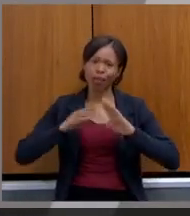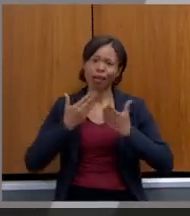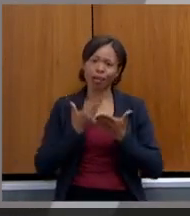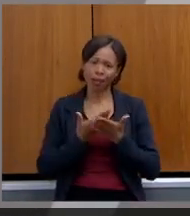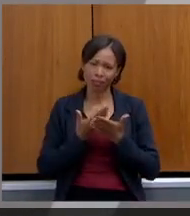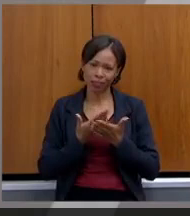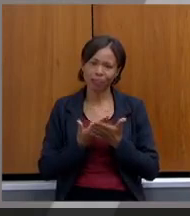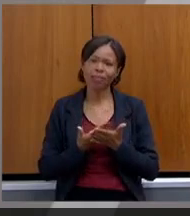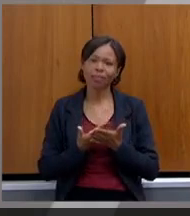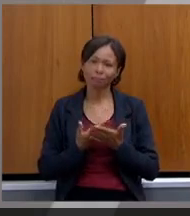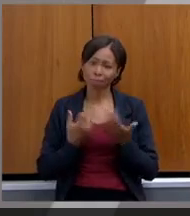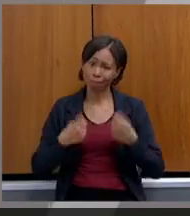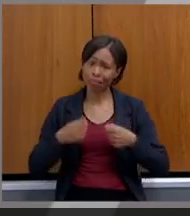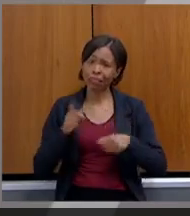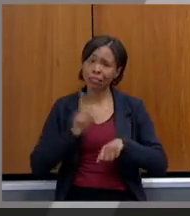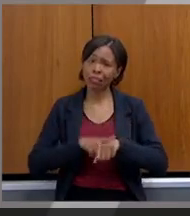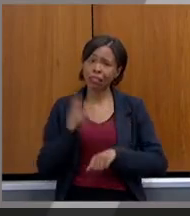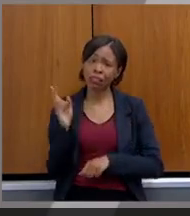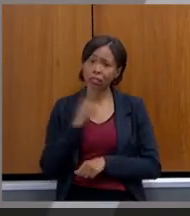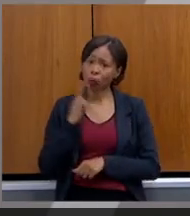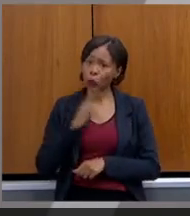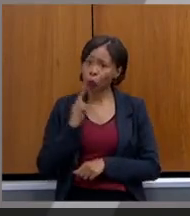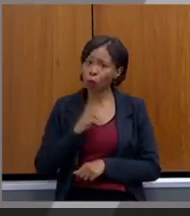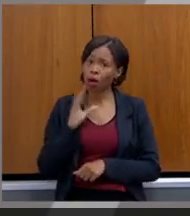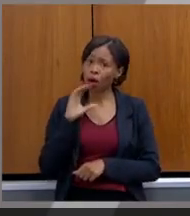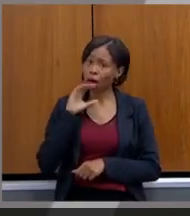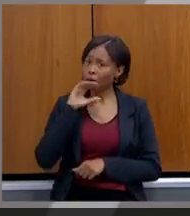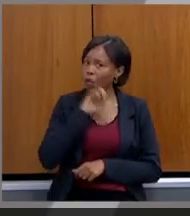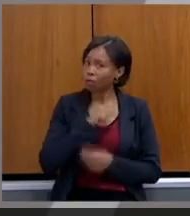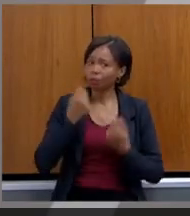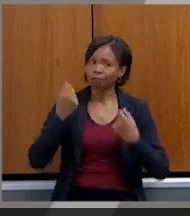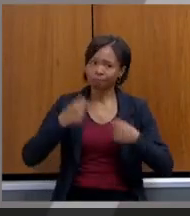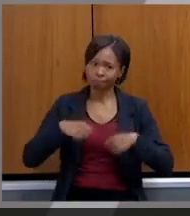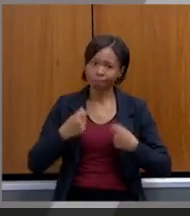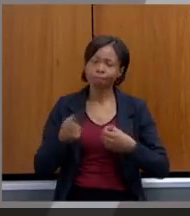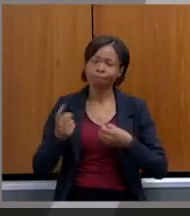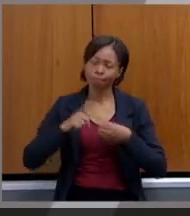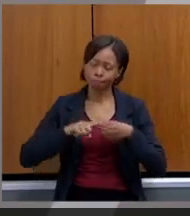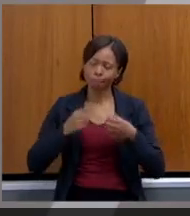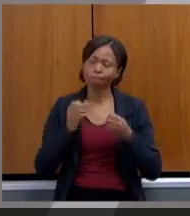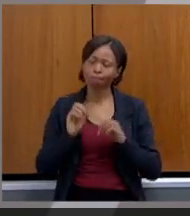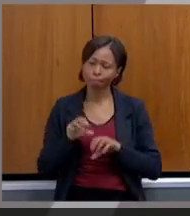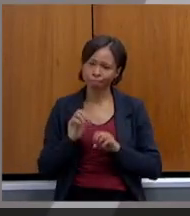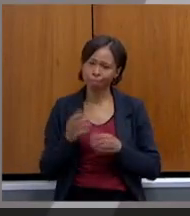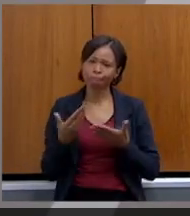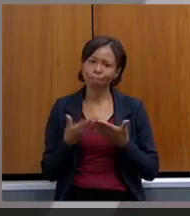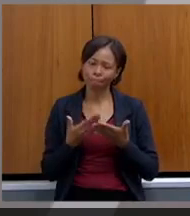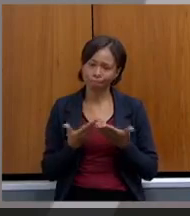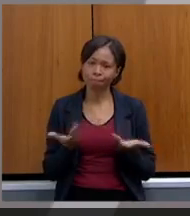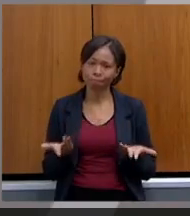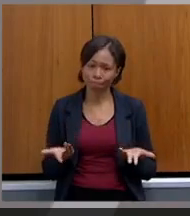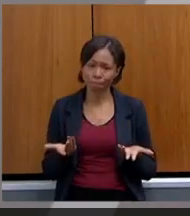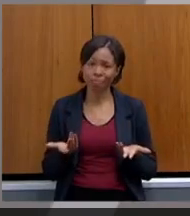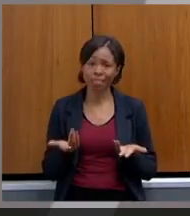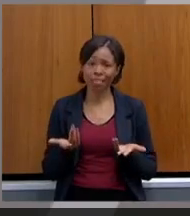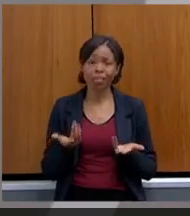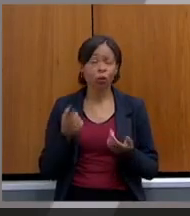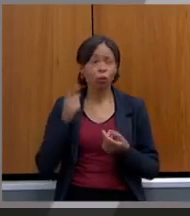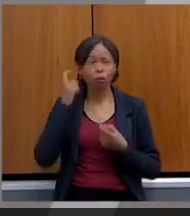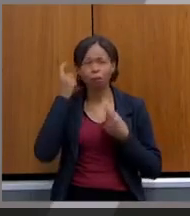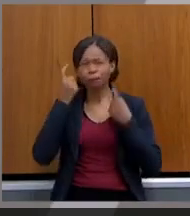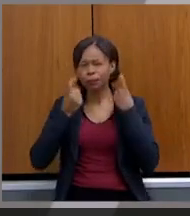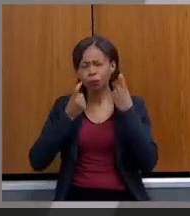e emergência tem que acontecer muito mais o que se